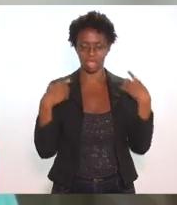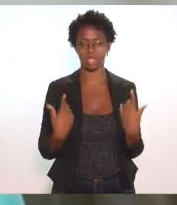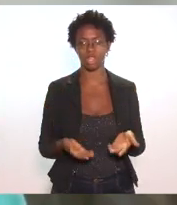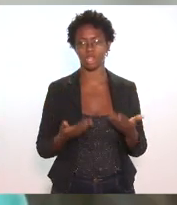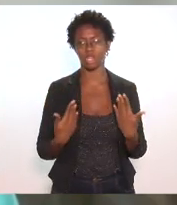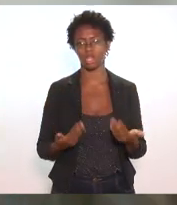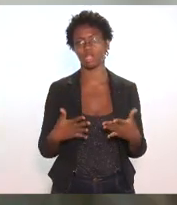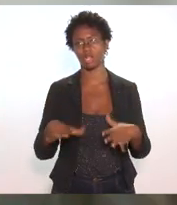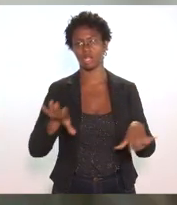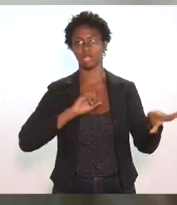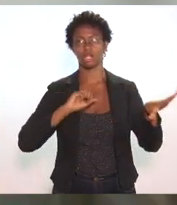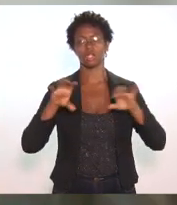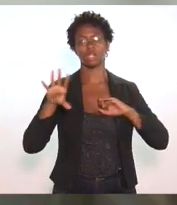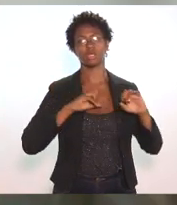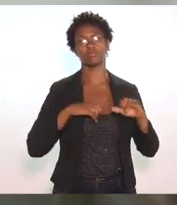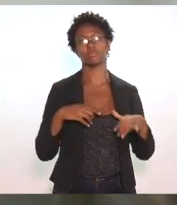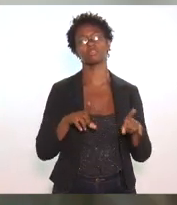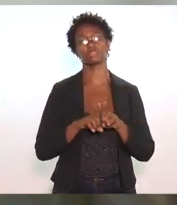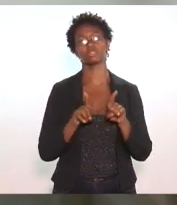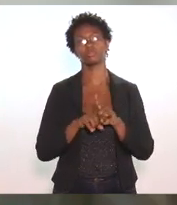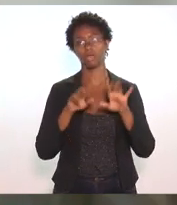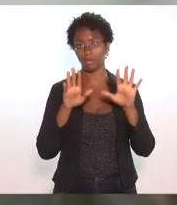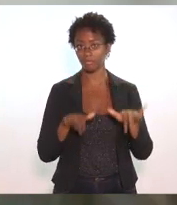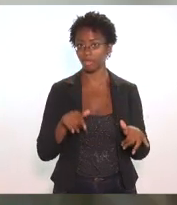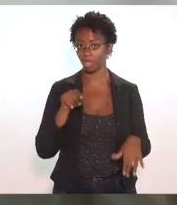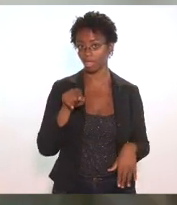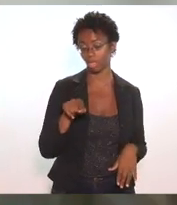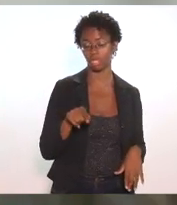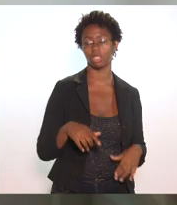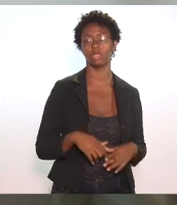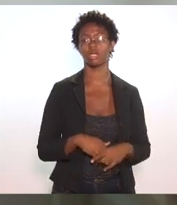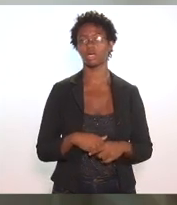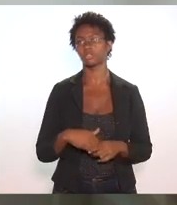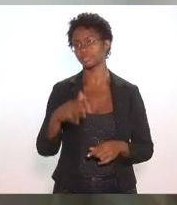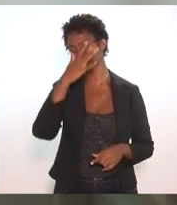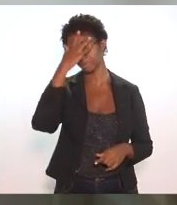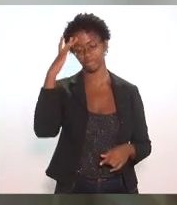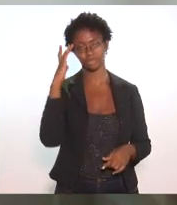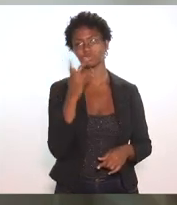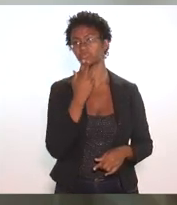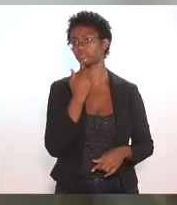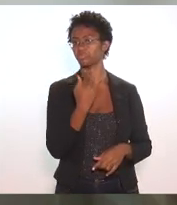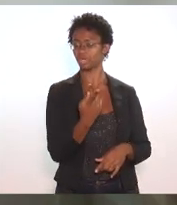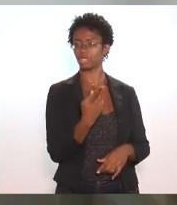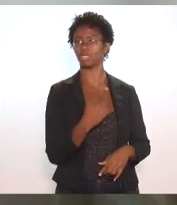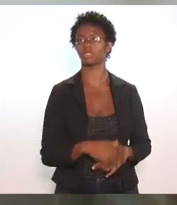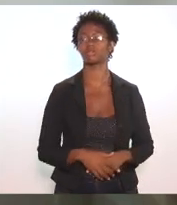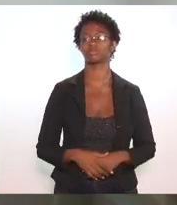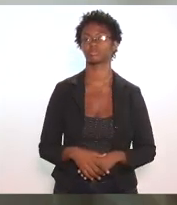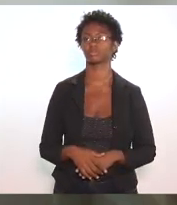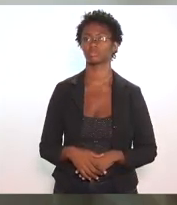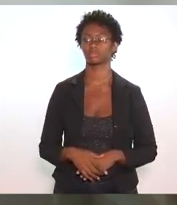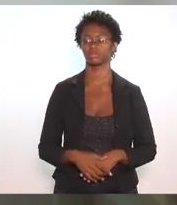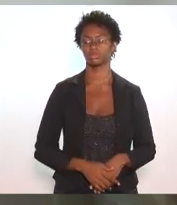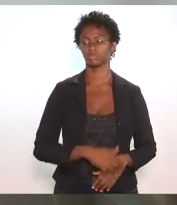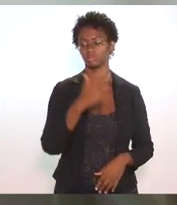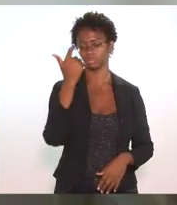E, finalmente, aqueles que se intitulam os